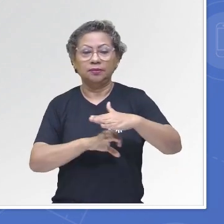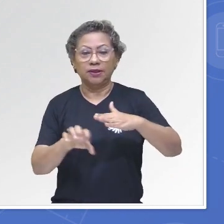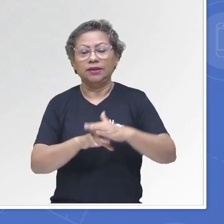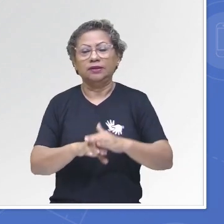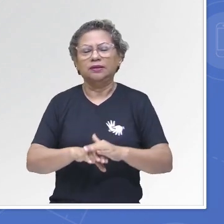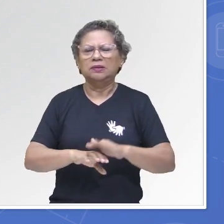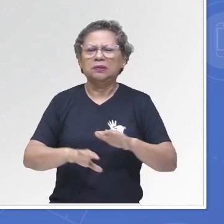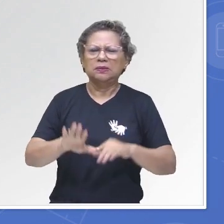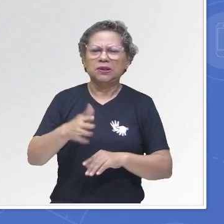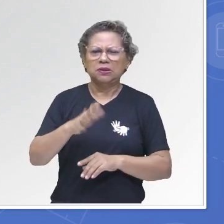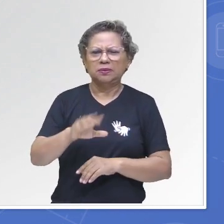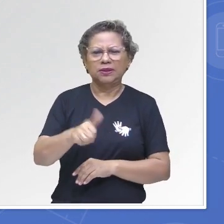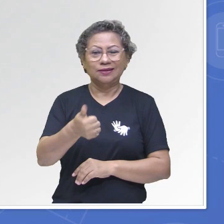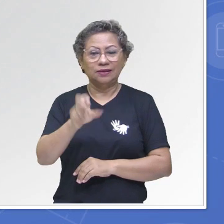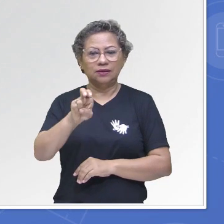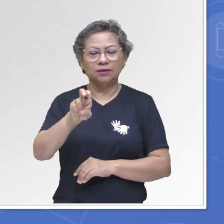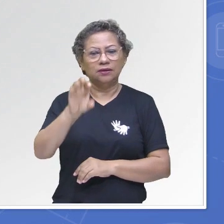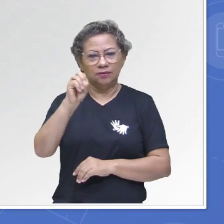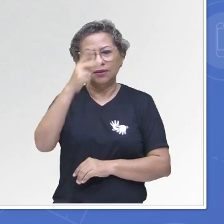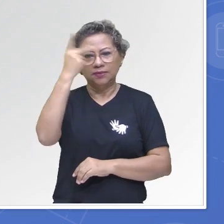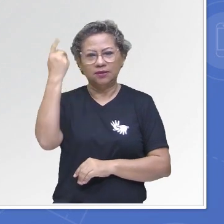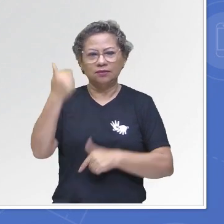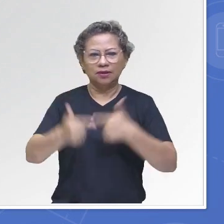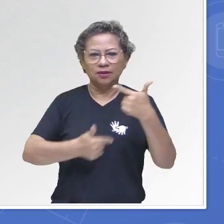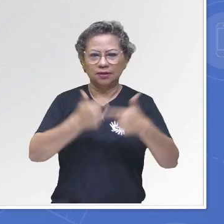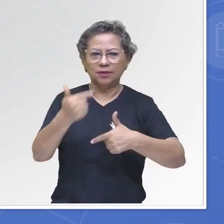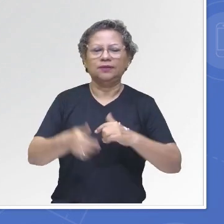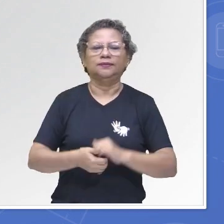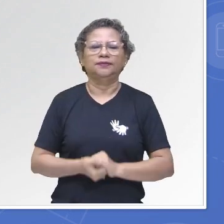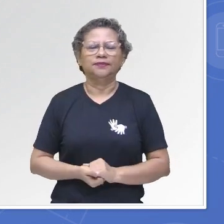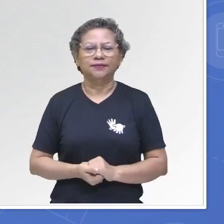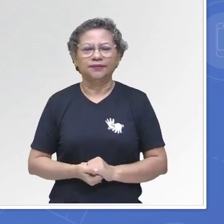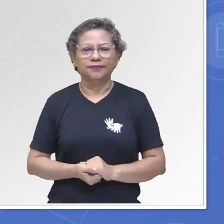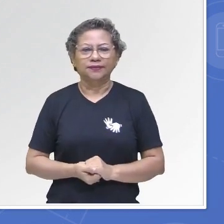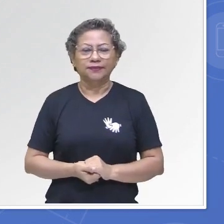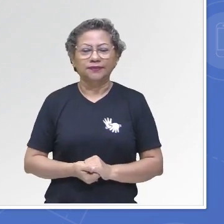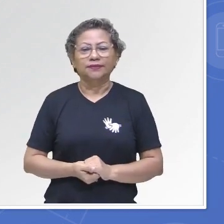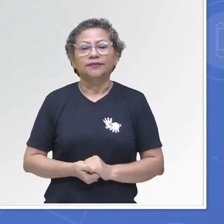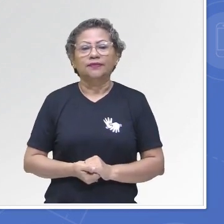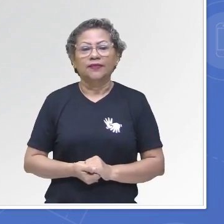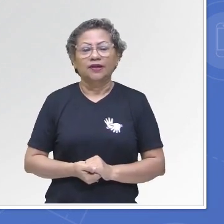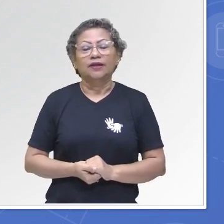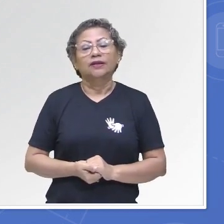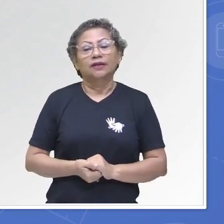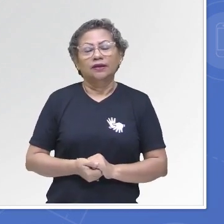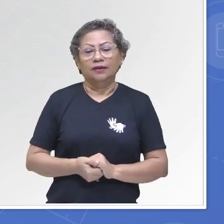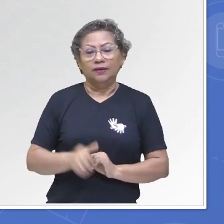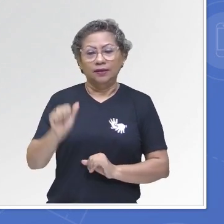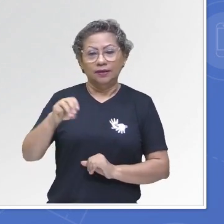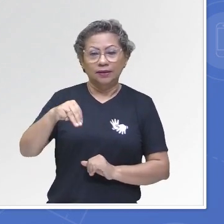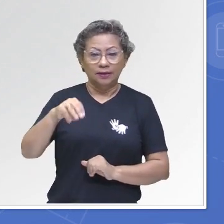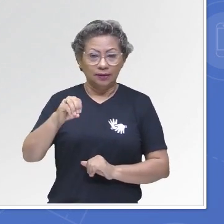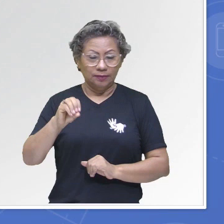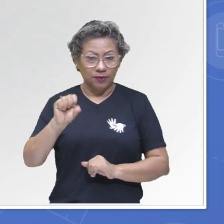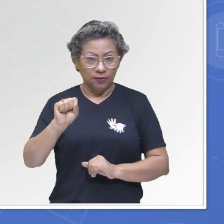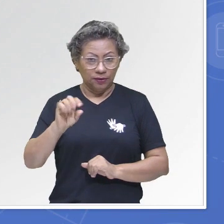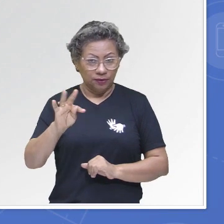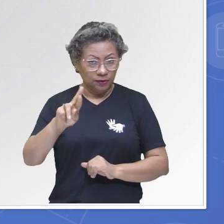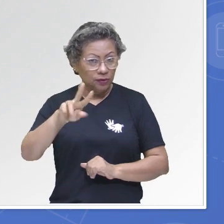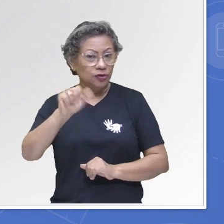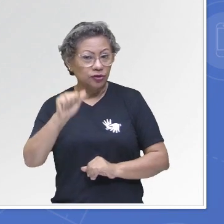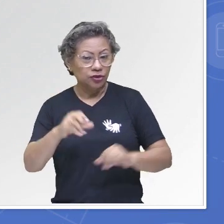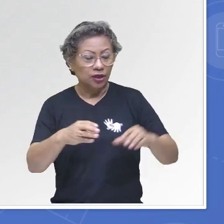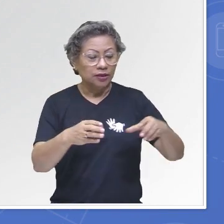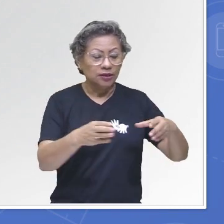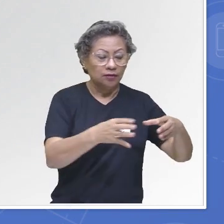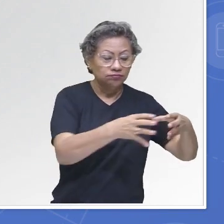O total aí de funcionários. E no caso da amostra, vai ser o que ele coletou a informação aí, né?